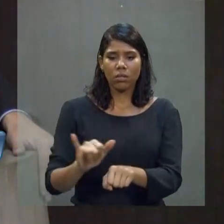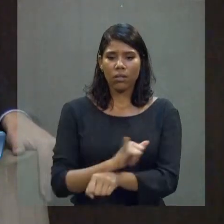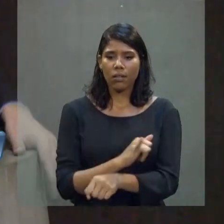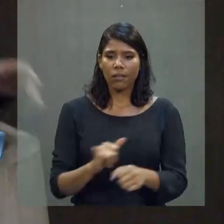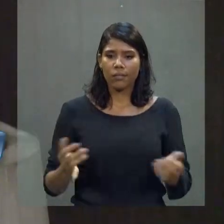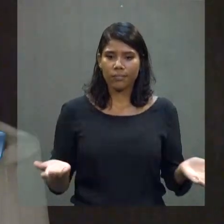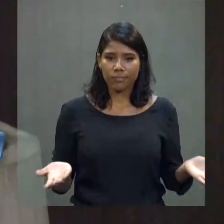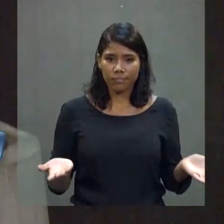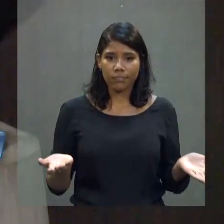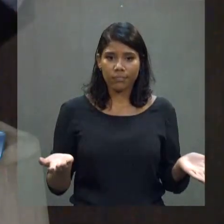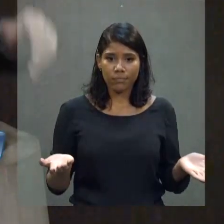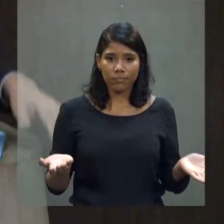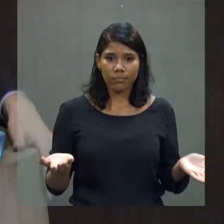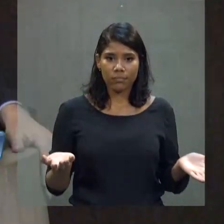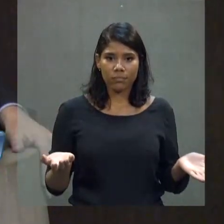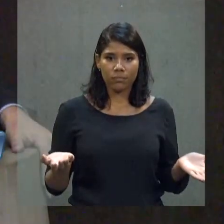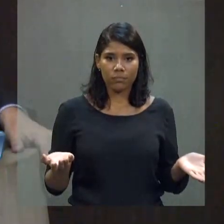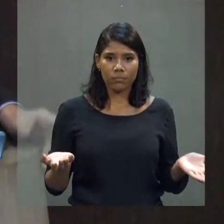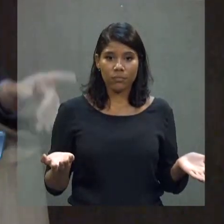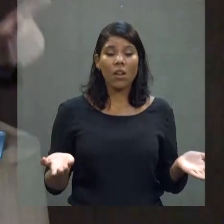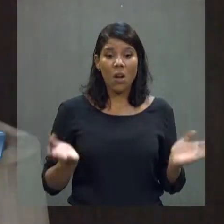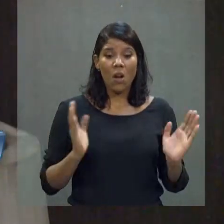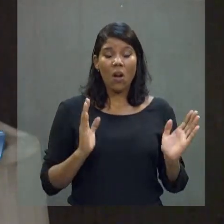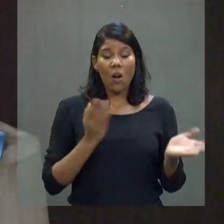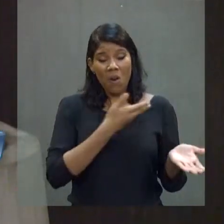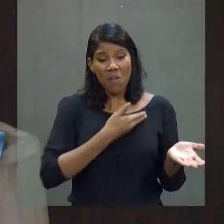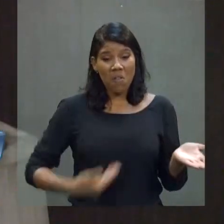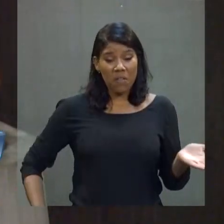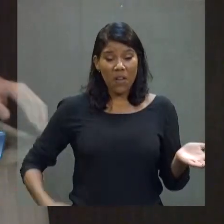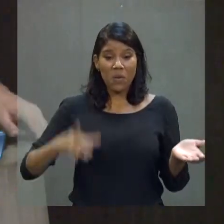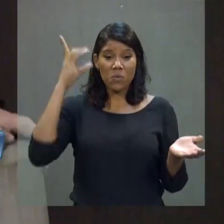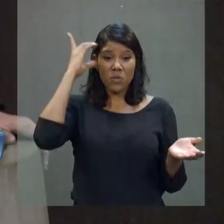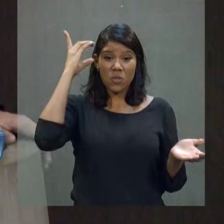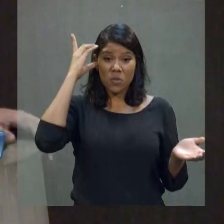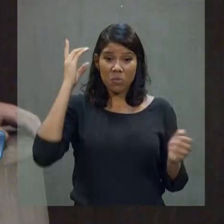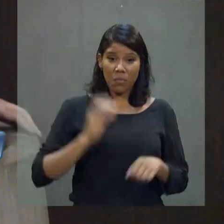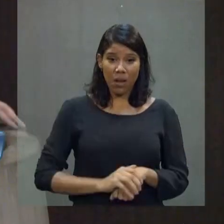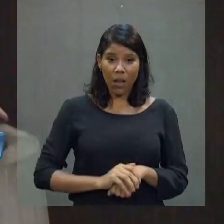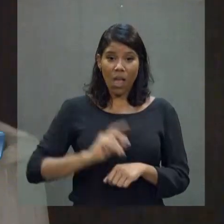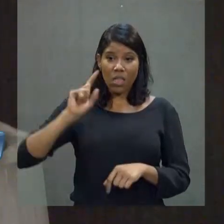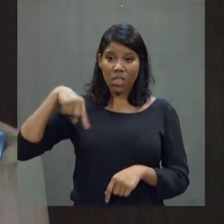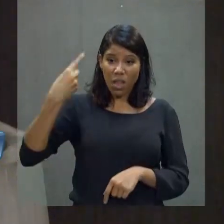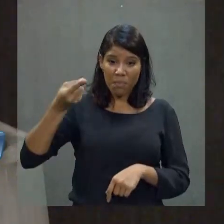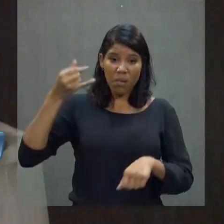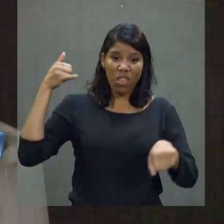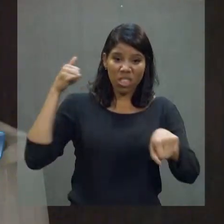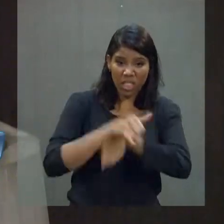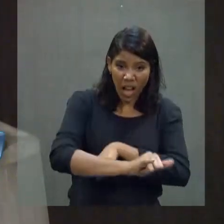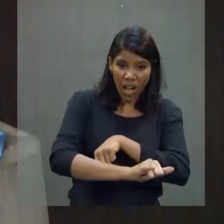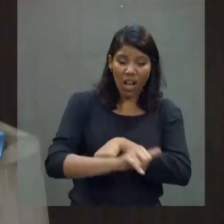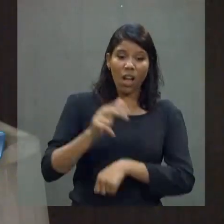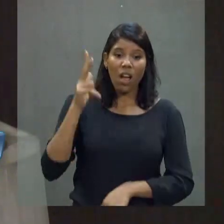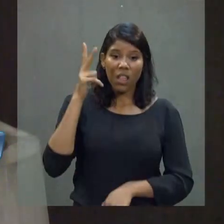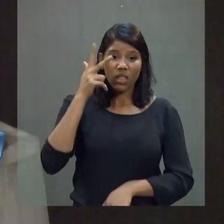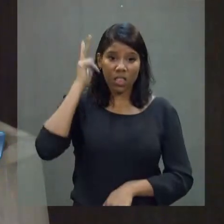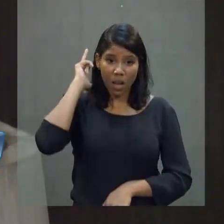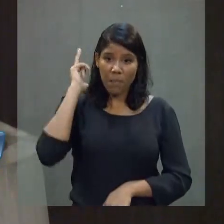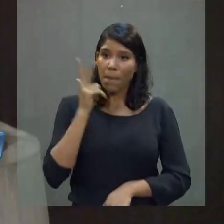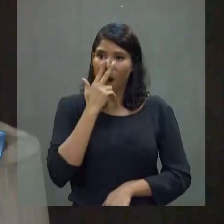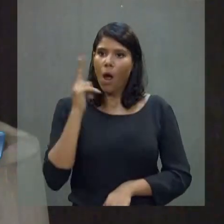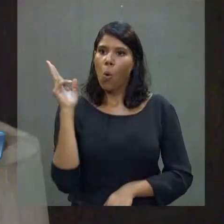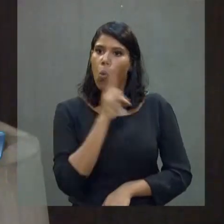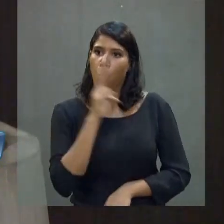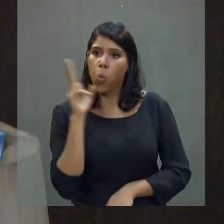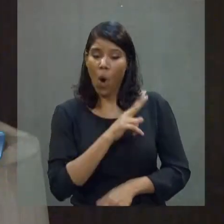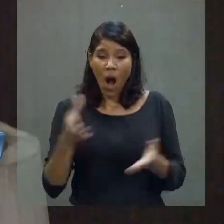do refino, ainda no governo Dilma, se acelera depois do golpe com o governo Temer, e se acelera mais agora,